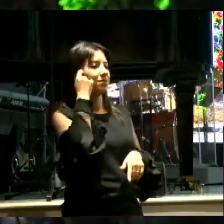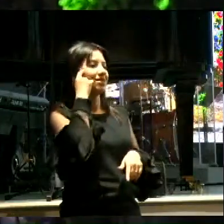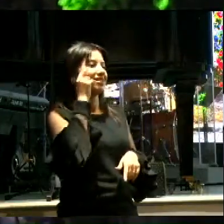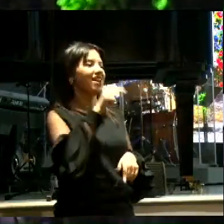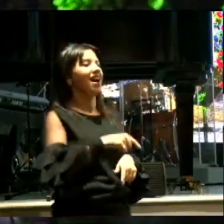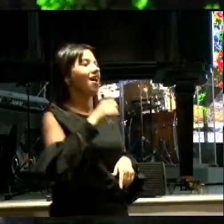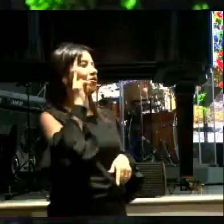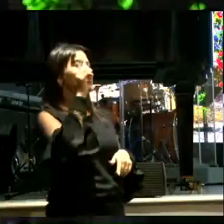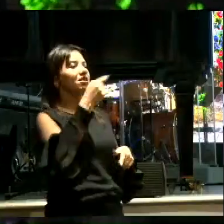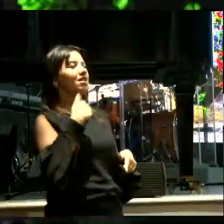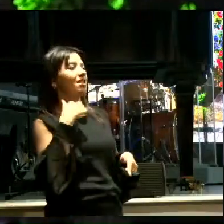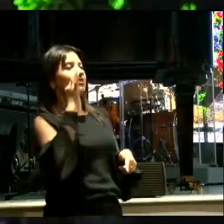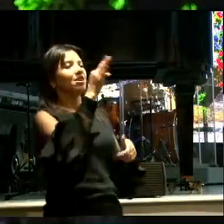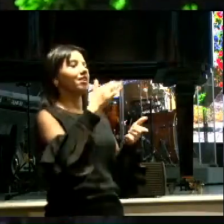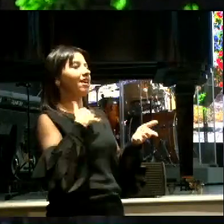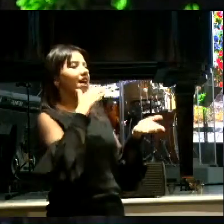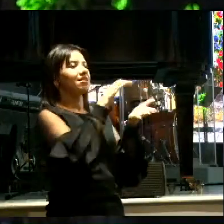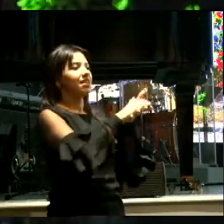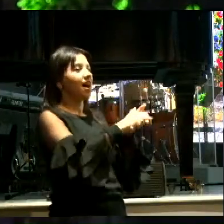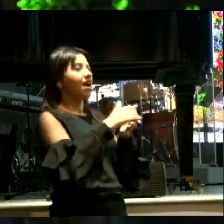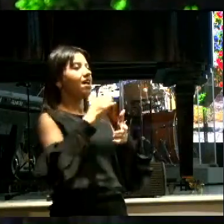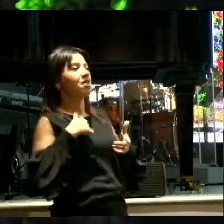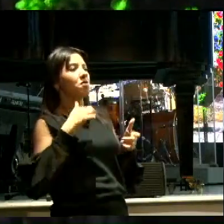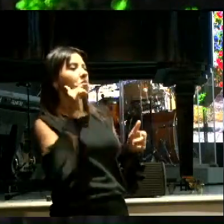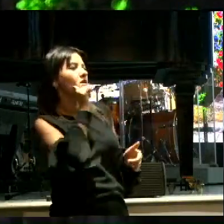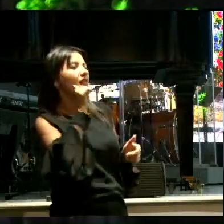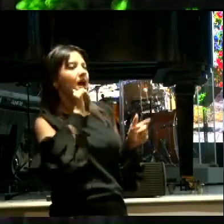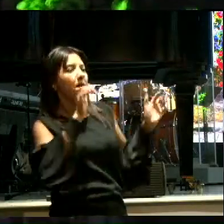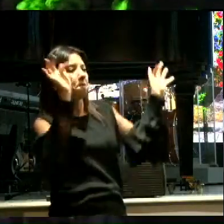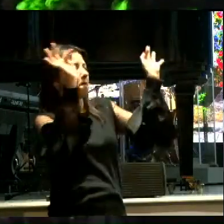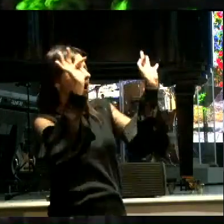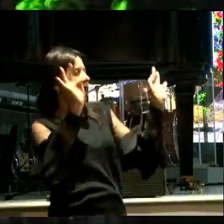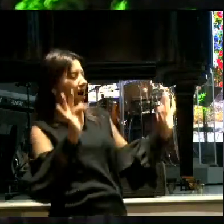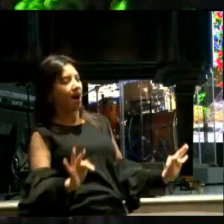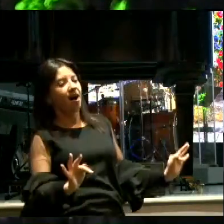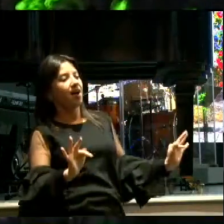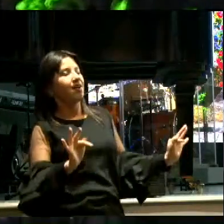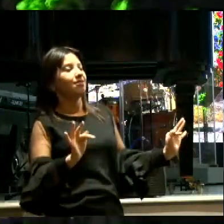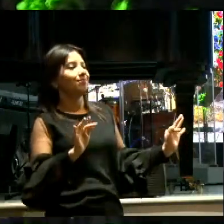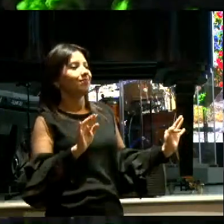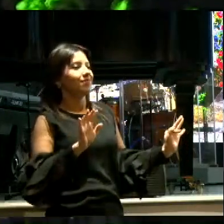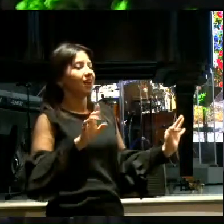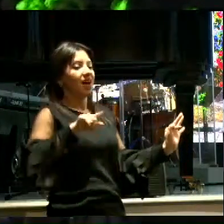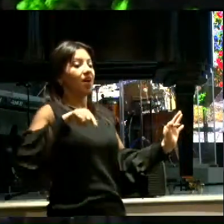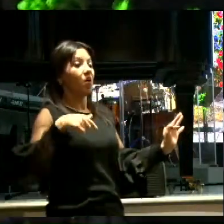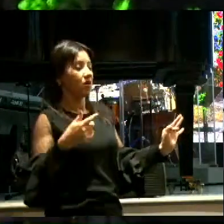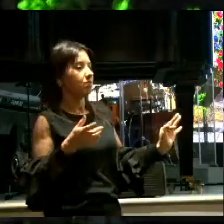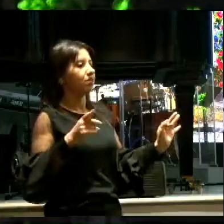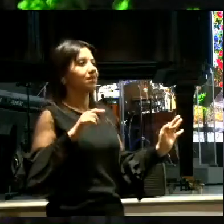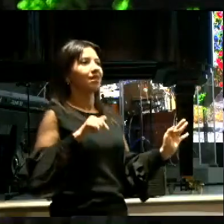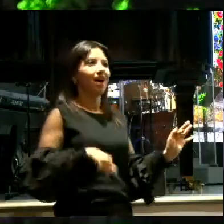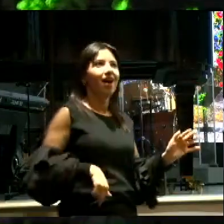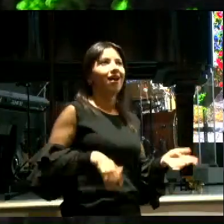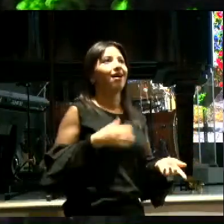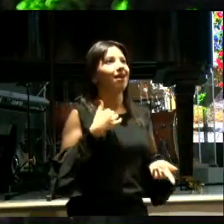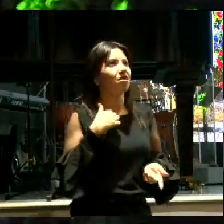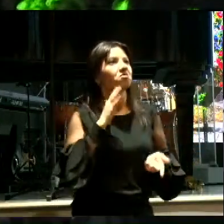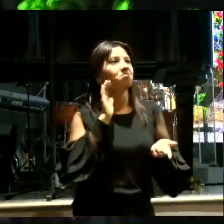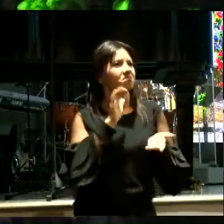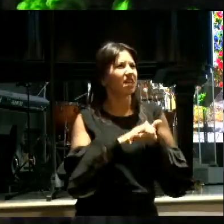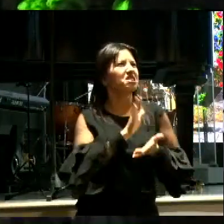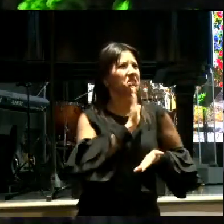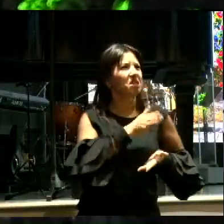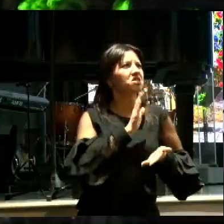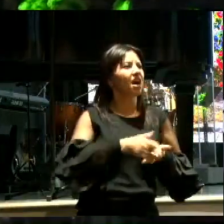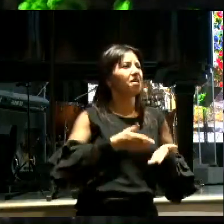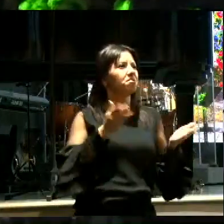mundo. Ah, eu casei, Mary, mas agora eu preciso ter filho, porque o dia que eu tiver filho, ah, eu vou